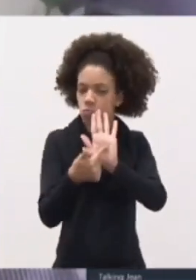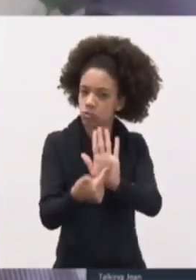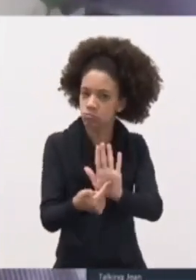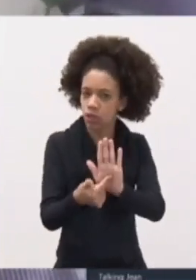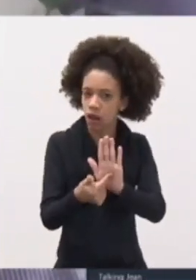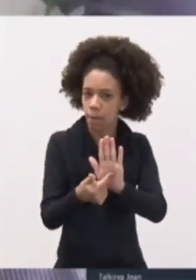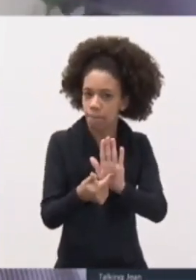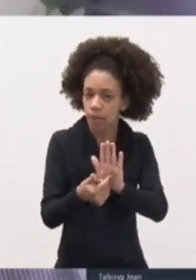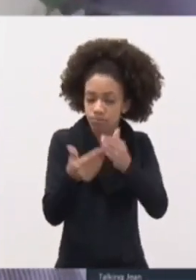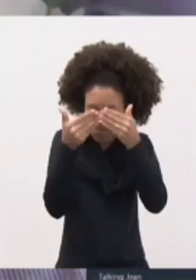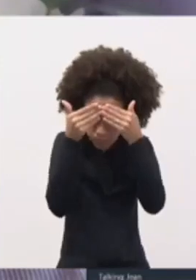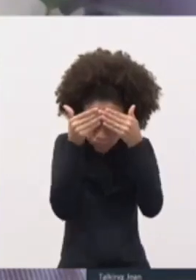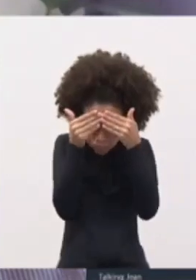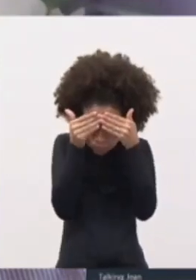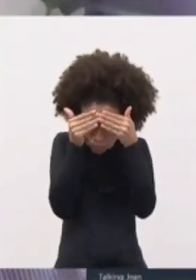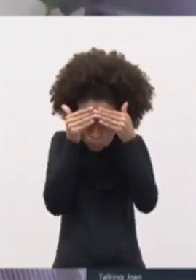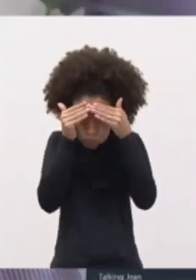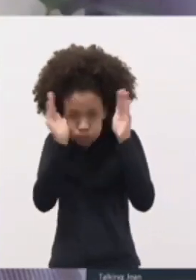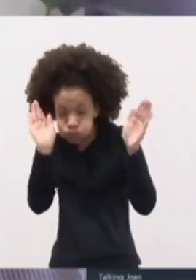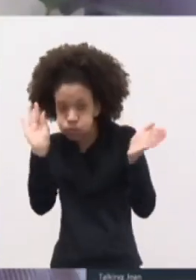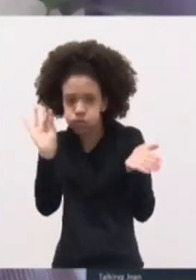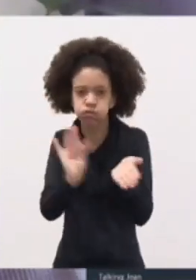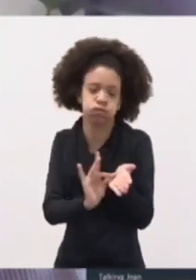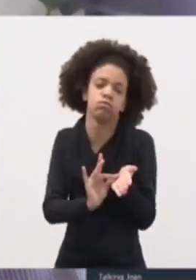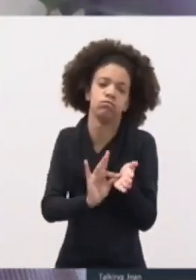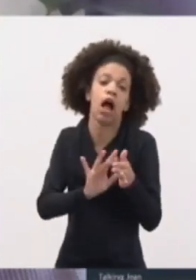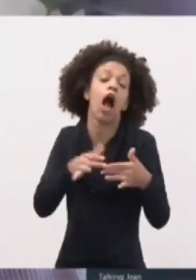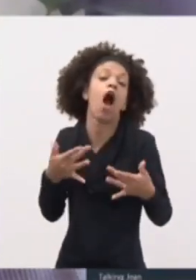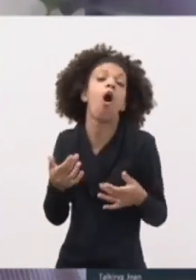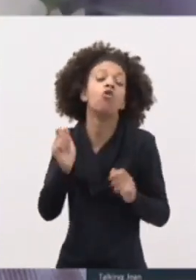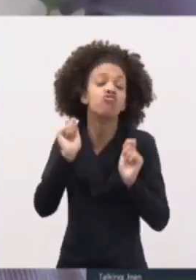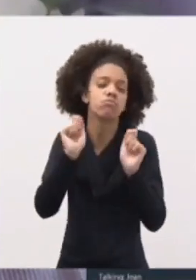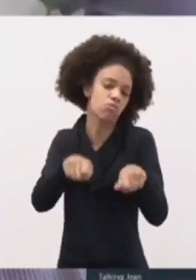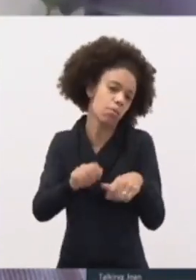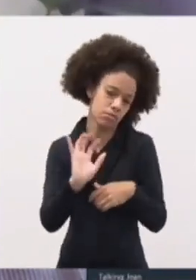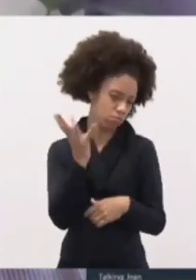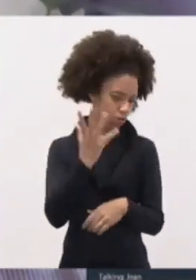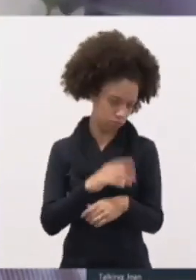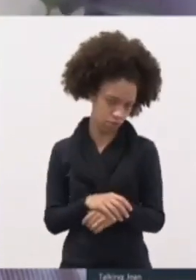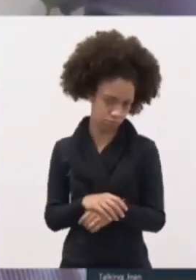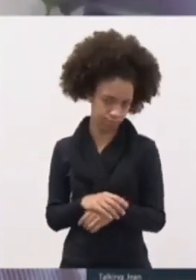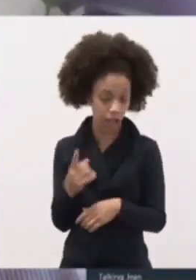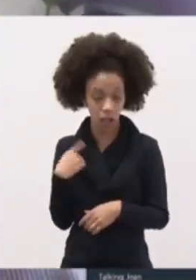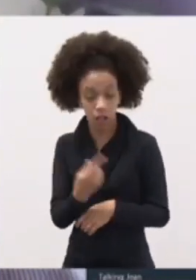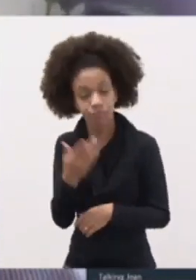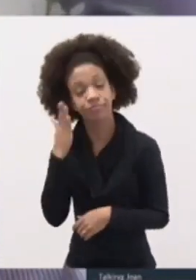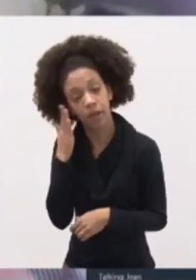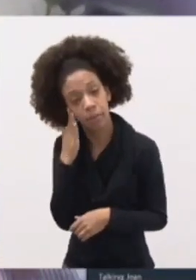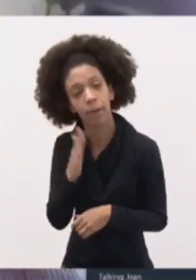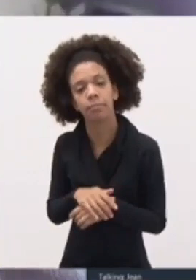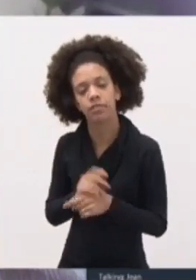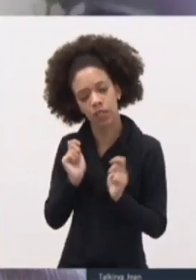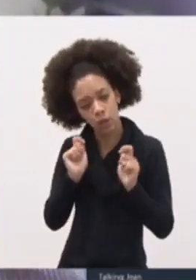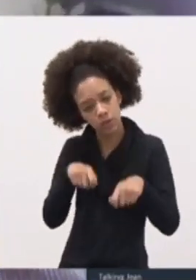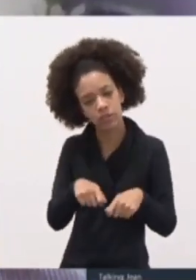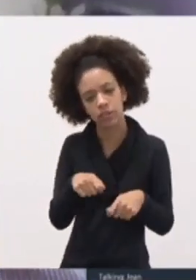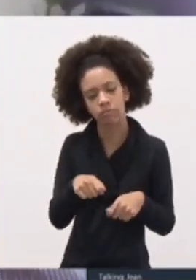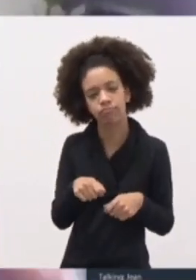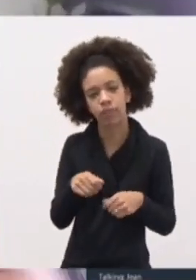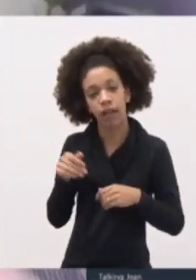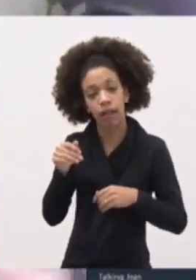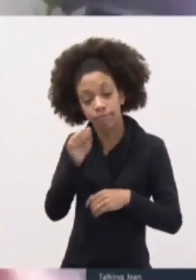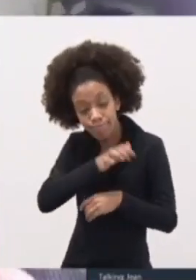dimensão real de onde essas competências se manifestam, né? A gente sabe que as competências da área